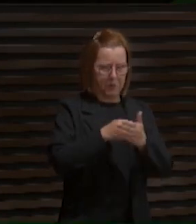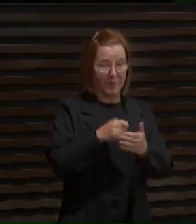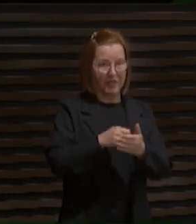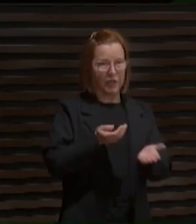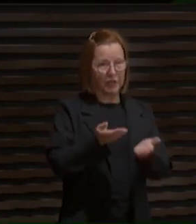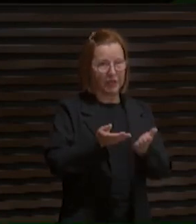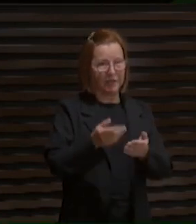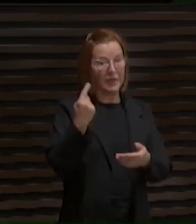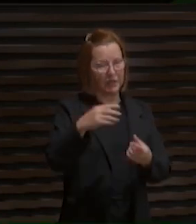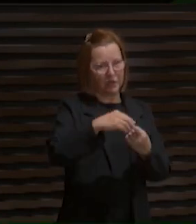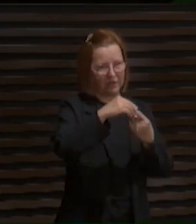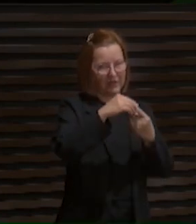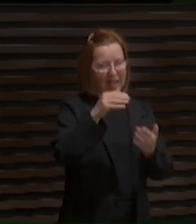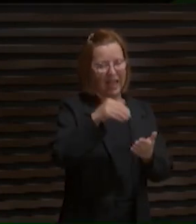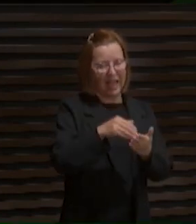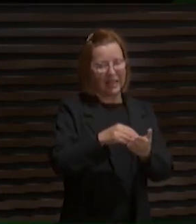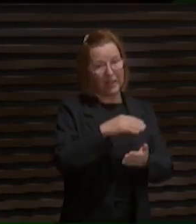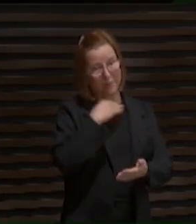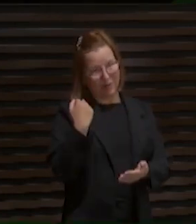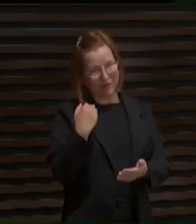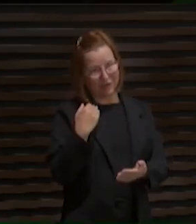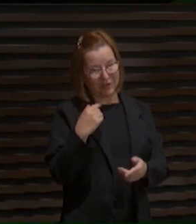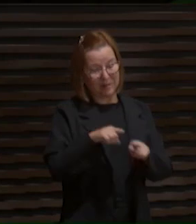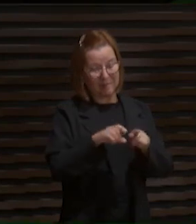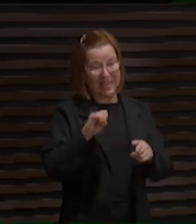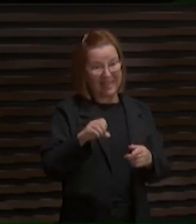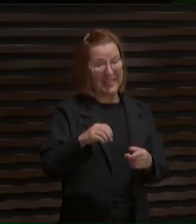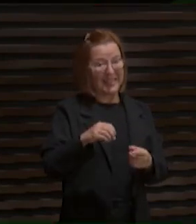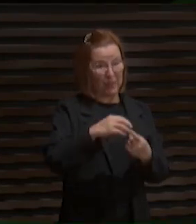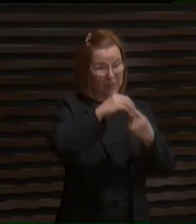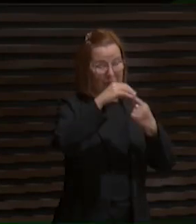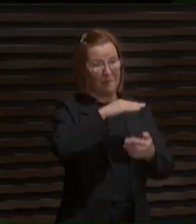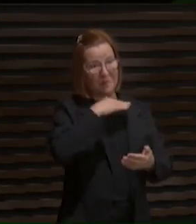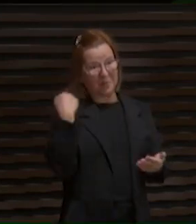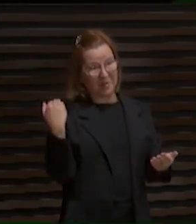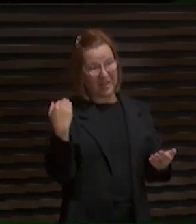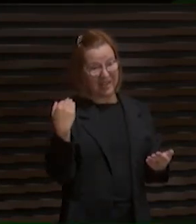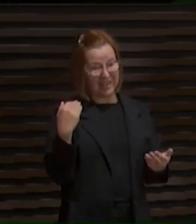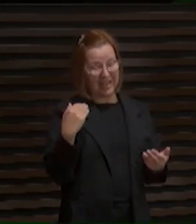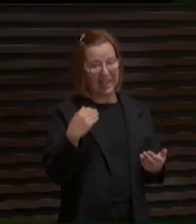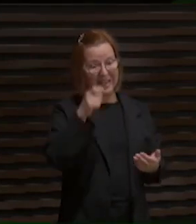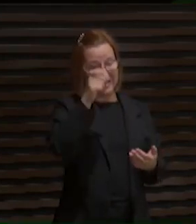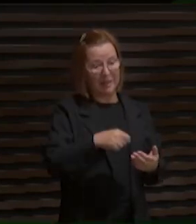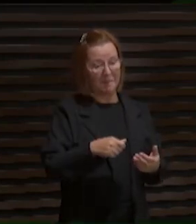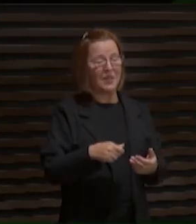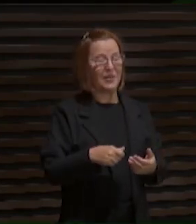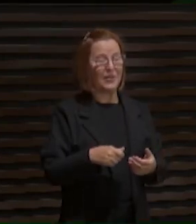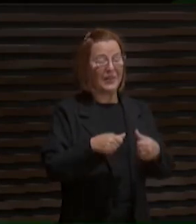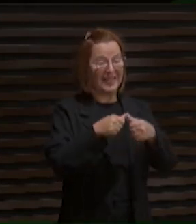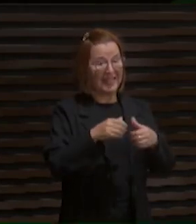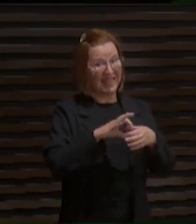seu velho dono, o pecado, não tem mais direito sobre ele, uma vez que o cristão